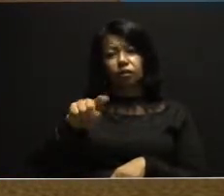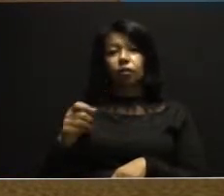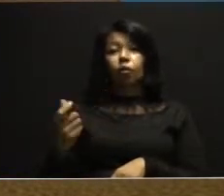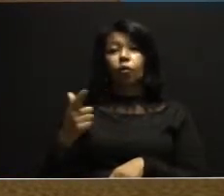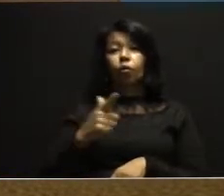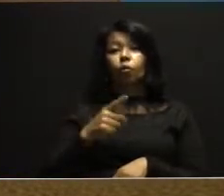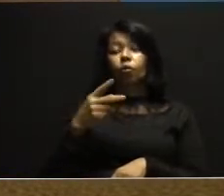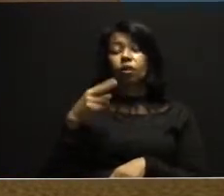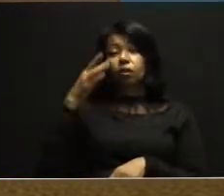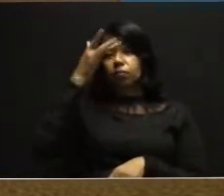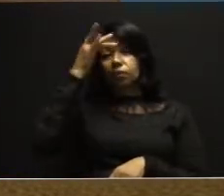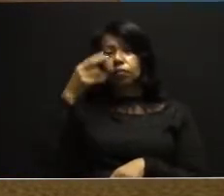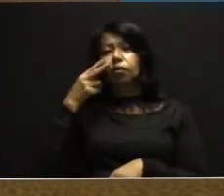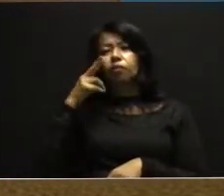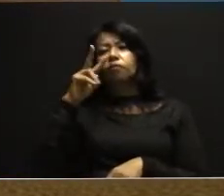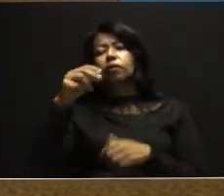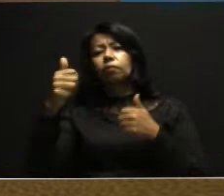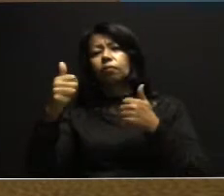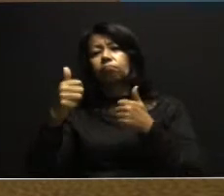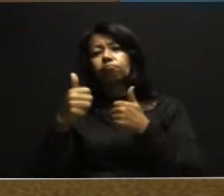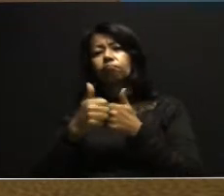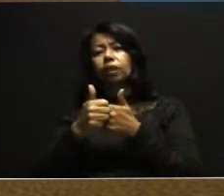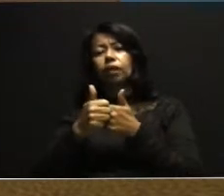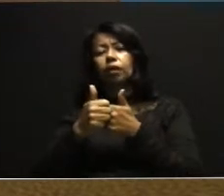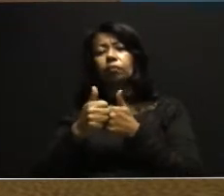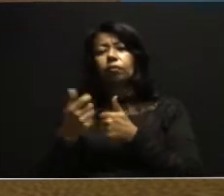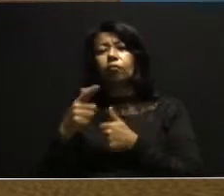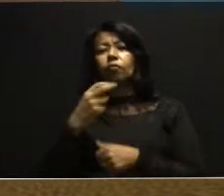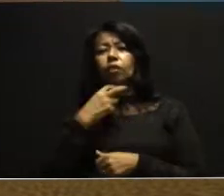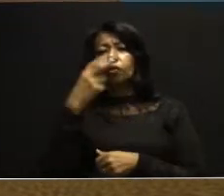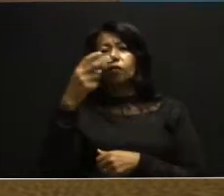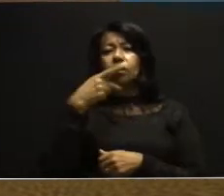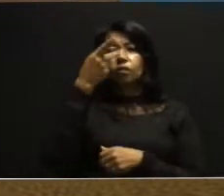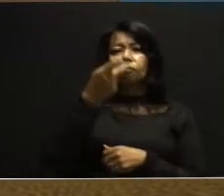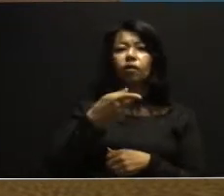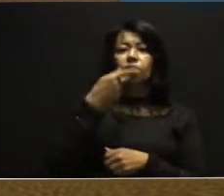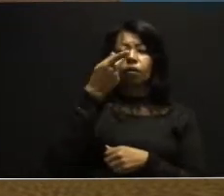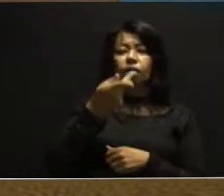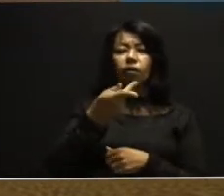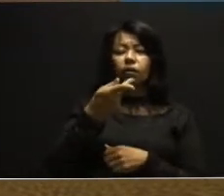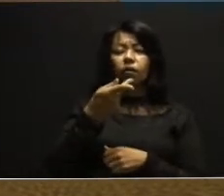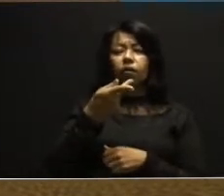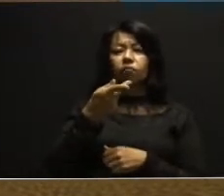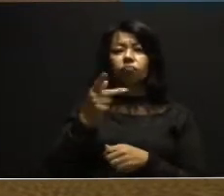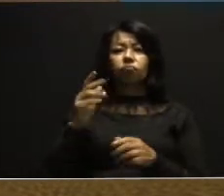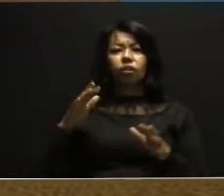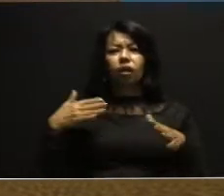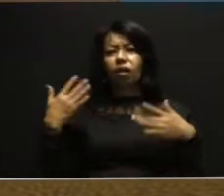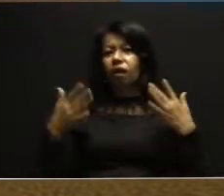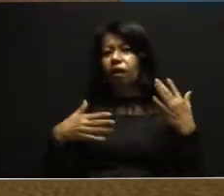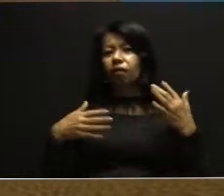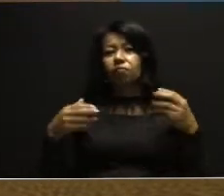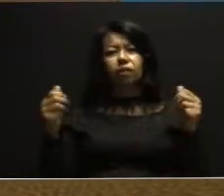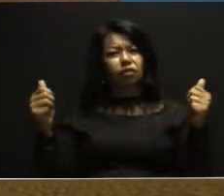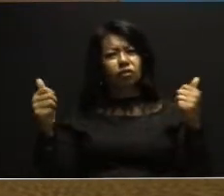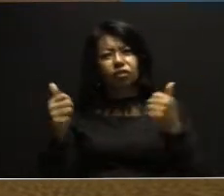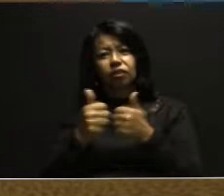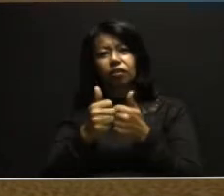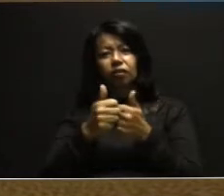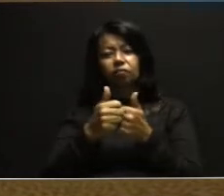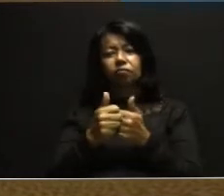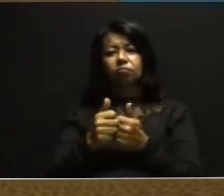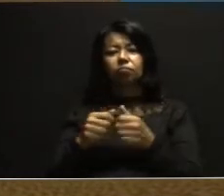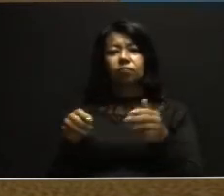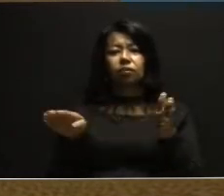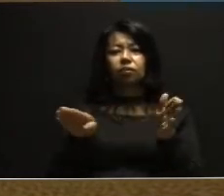outros olhos vendo-o aproximar-se e outras vozes exclamando com júbilo: ele está chegando.